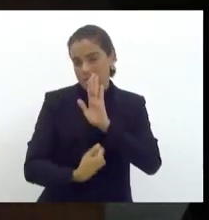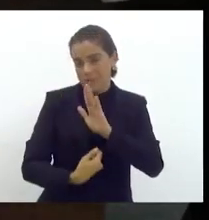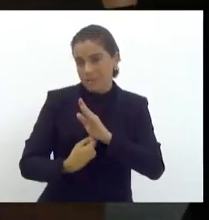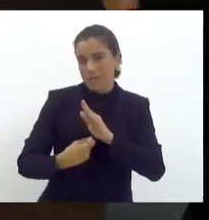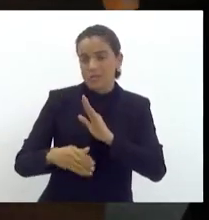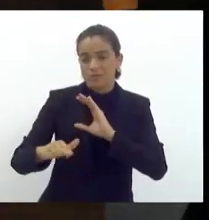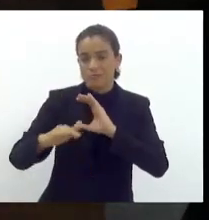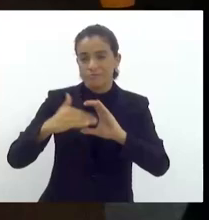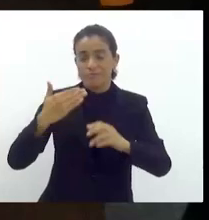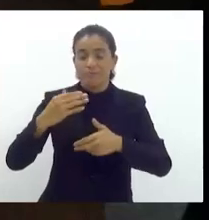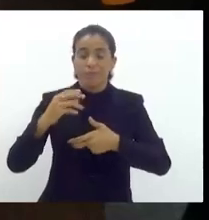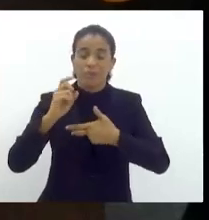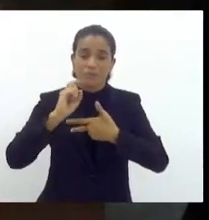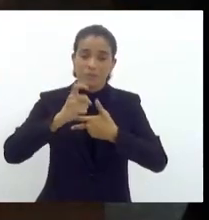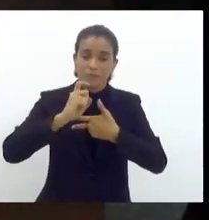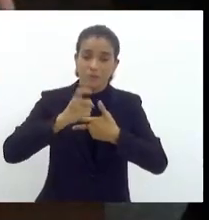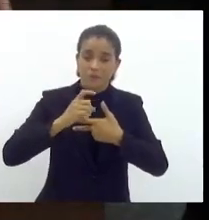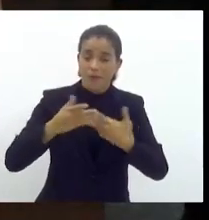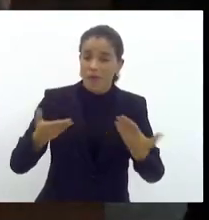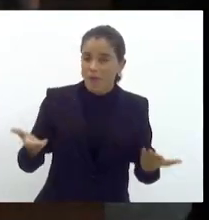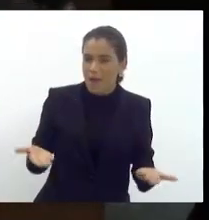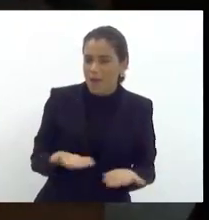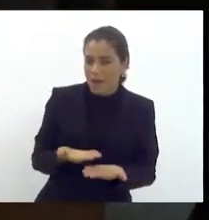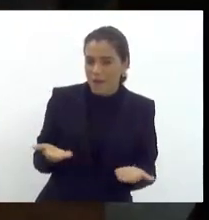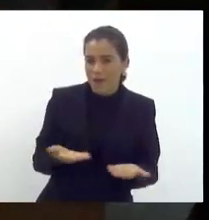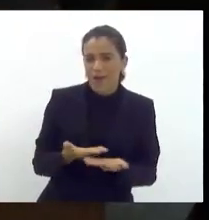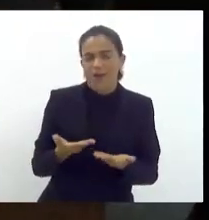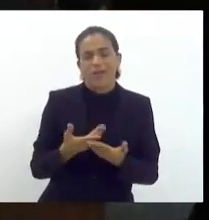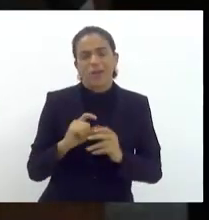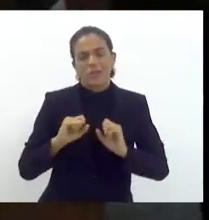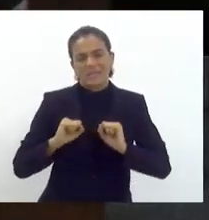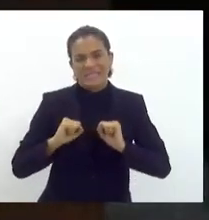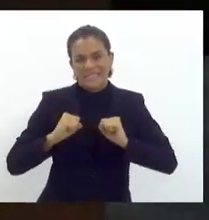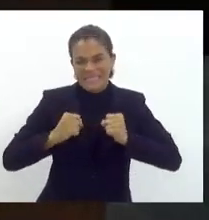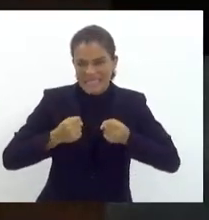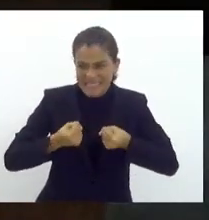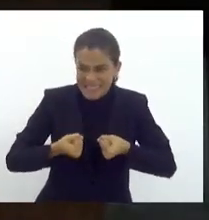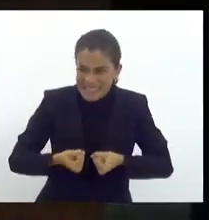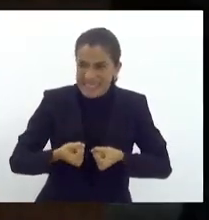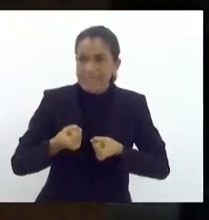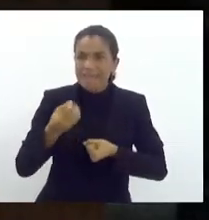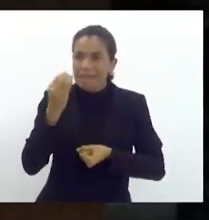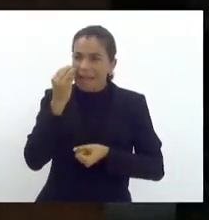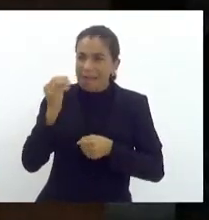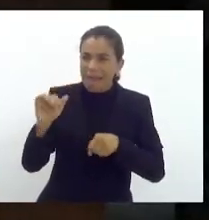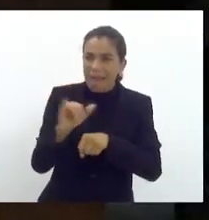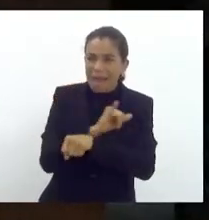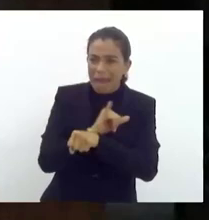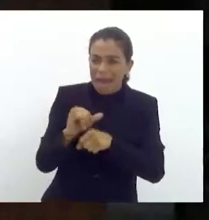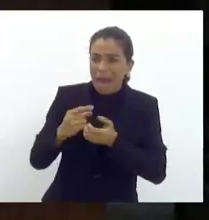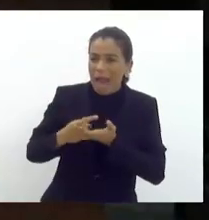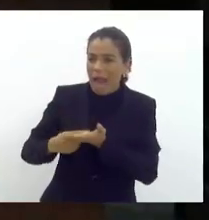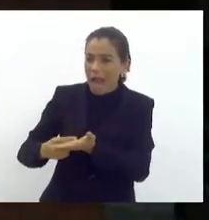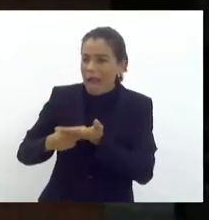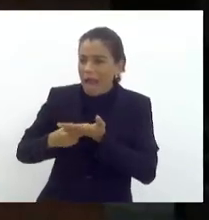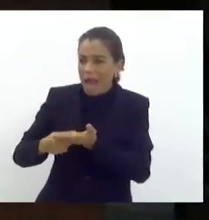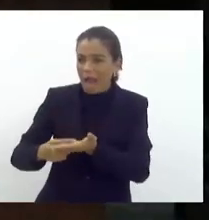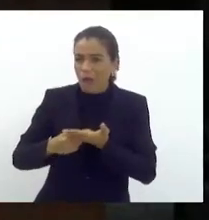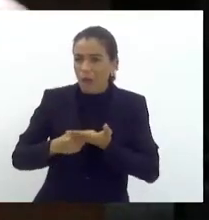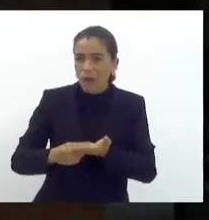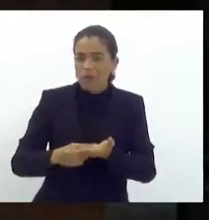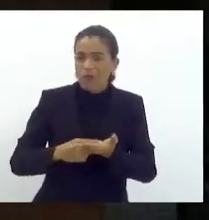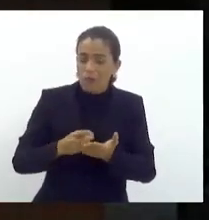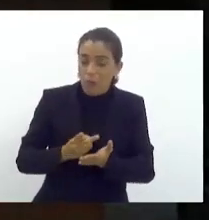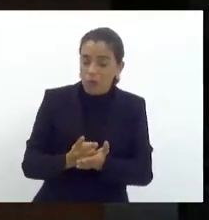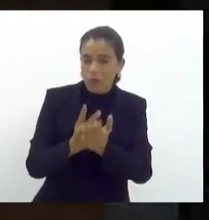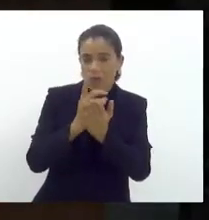e a oposição tem feito um enorme esforço de buscar acordos de buscar manutenção de direitos